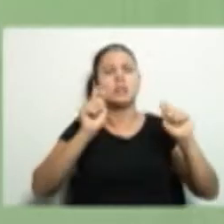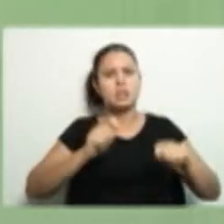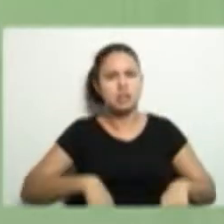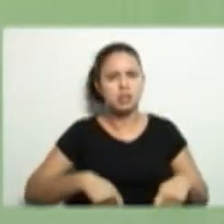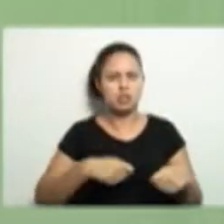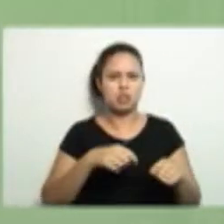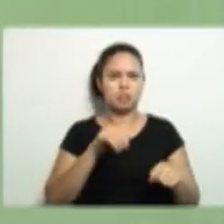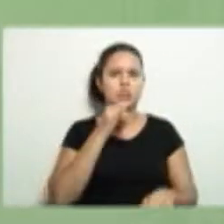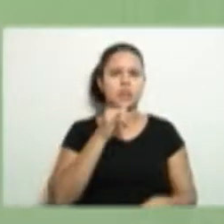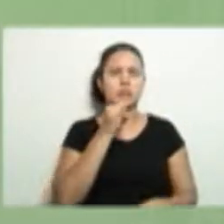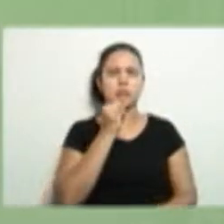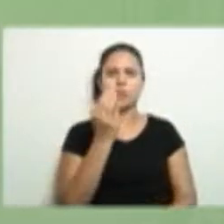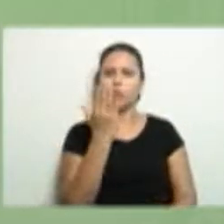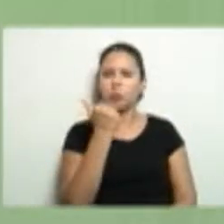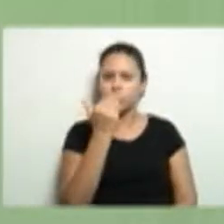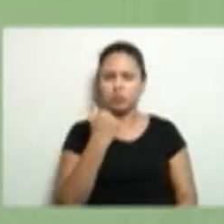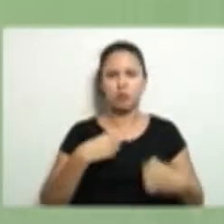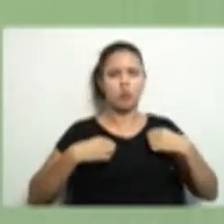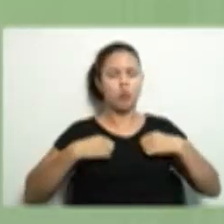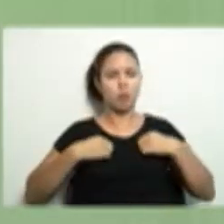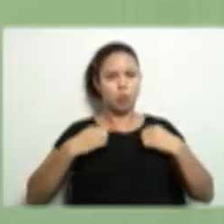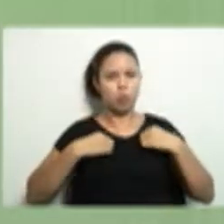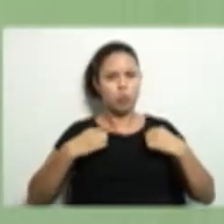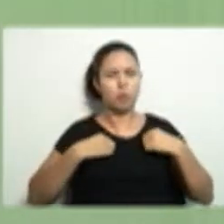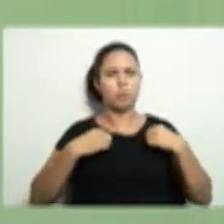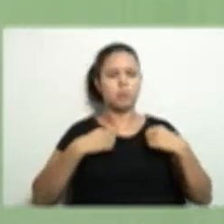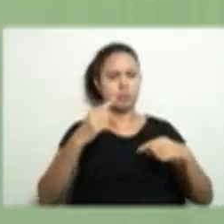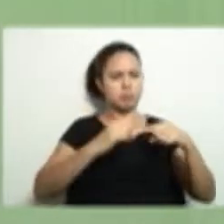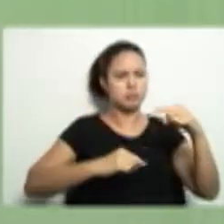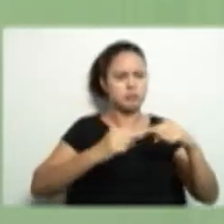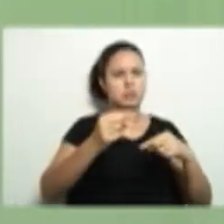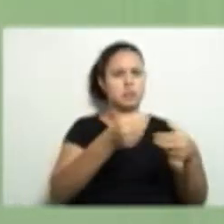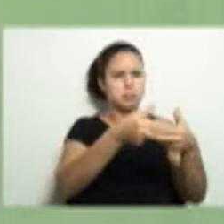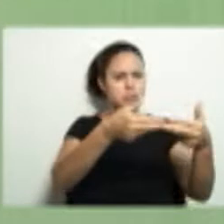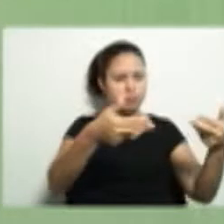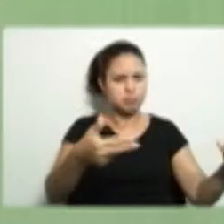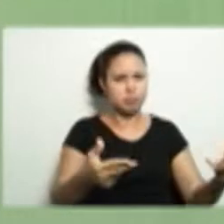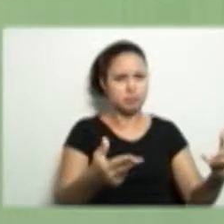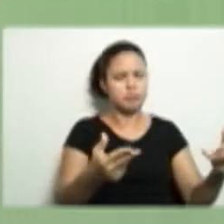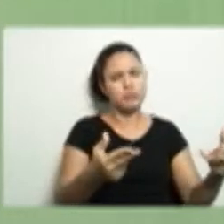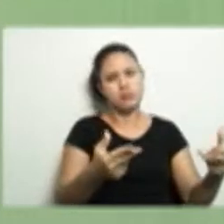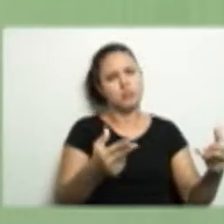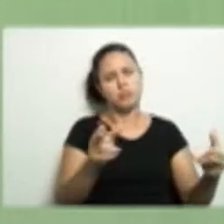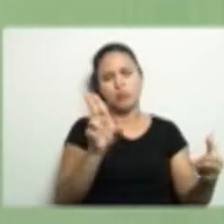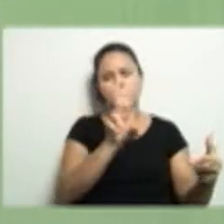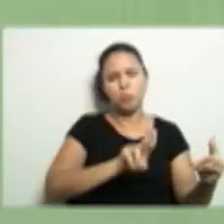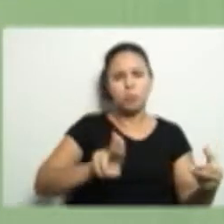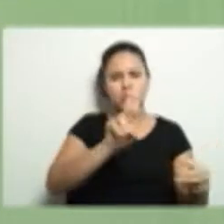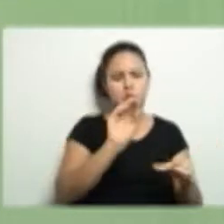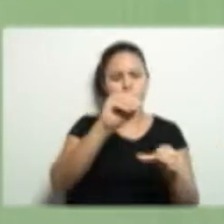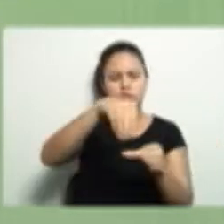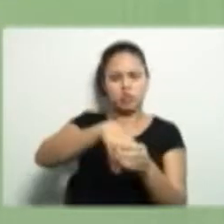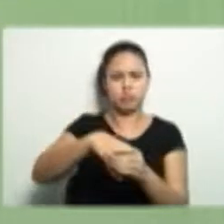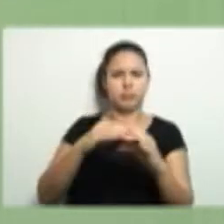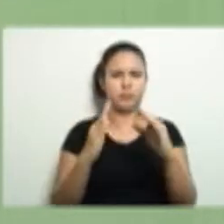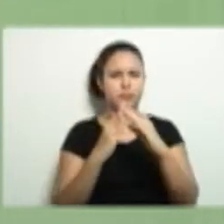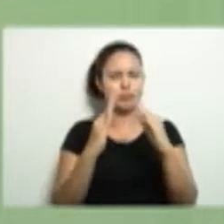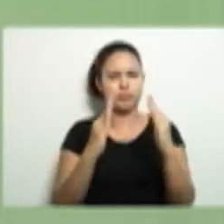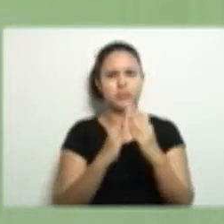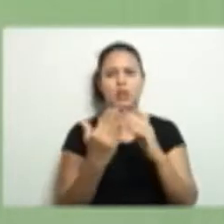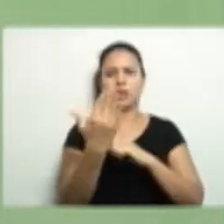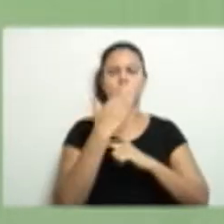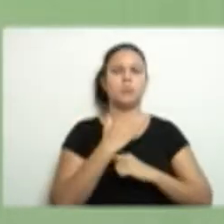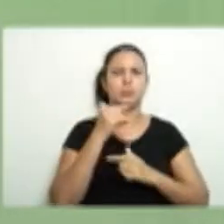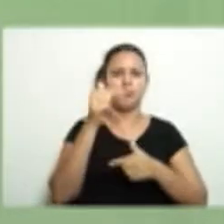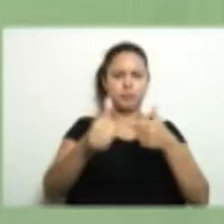os alimentos, as roupas e os instrumentos utilizados na vida doméstica e na execução do trabalho.